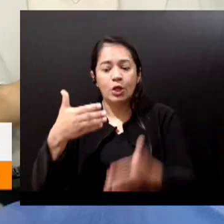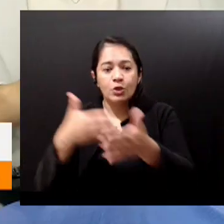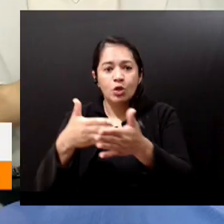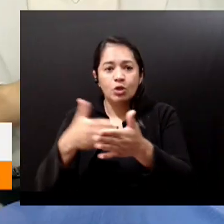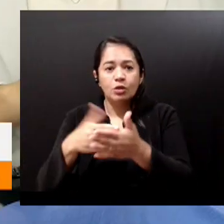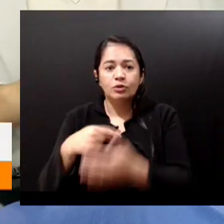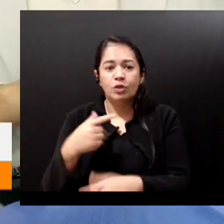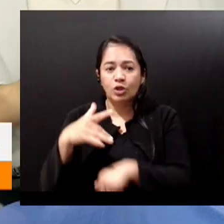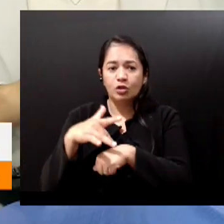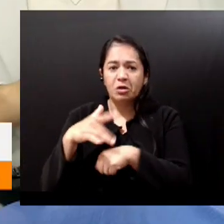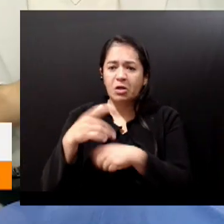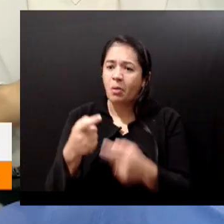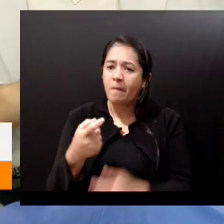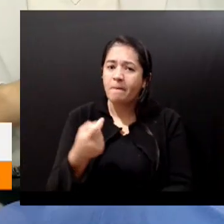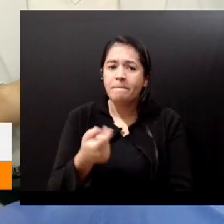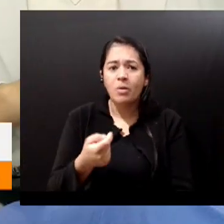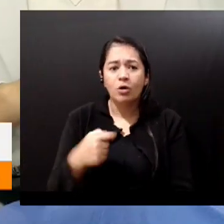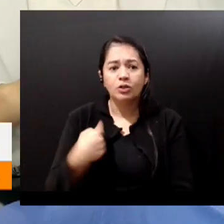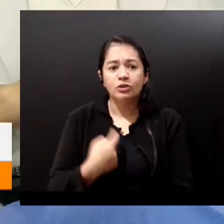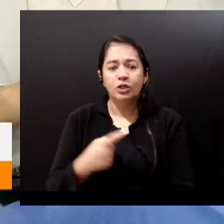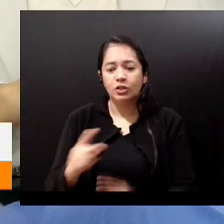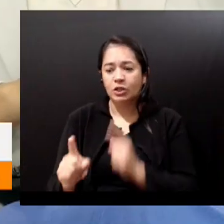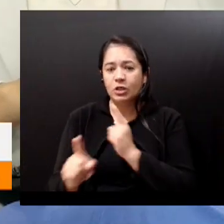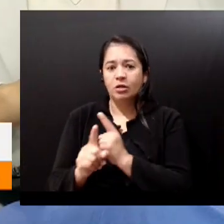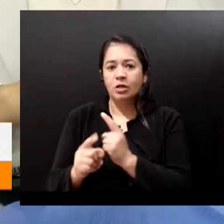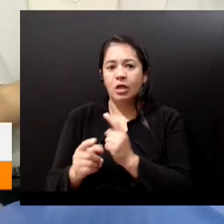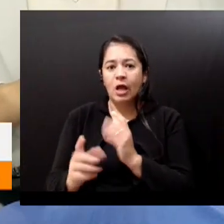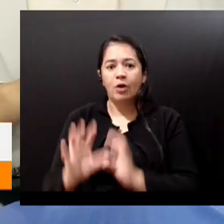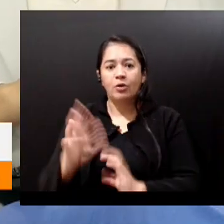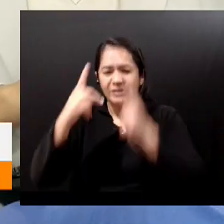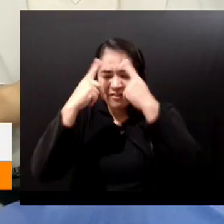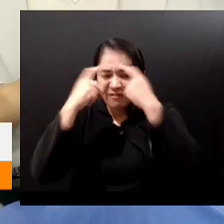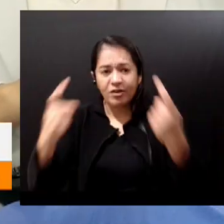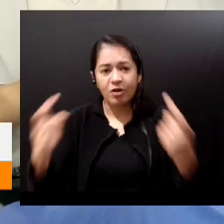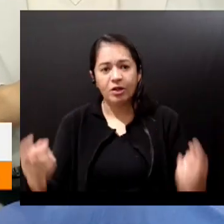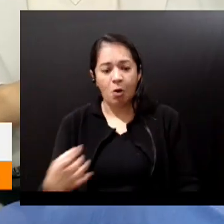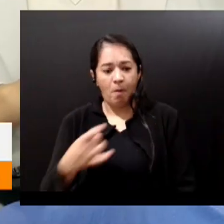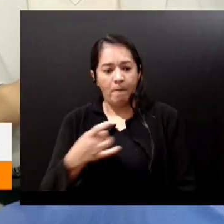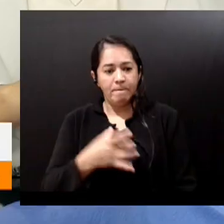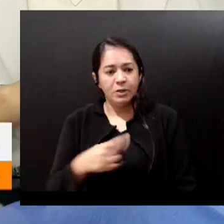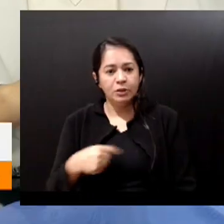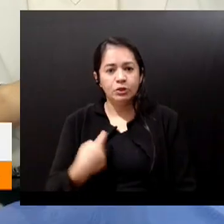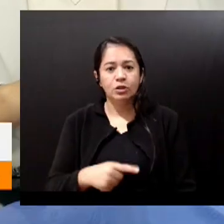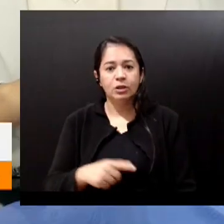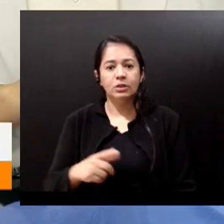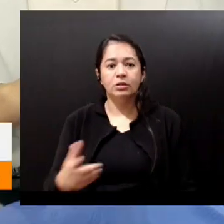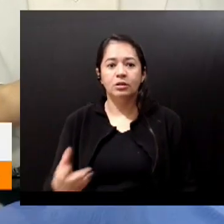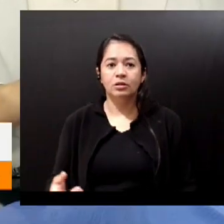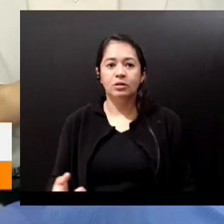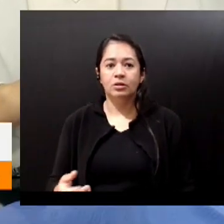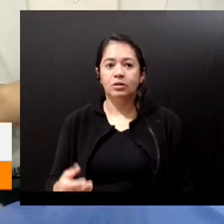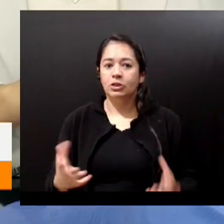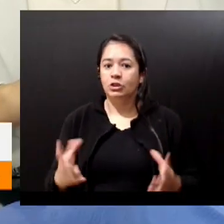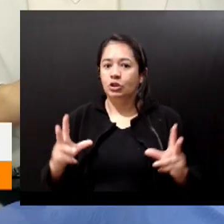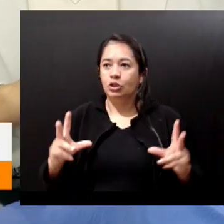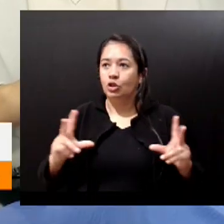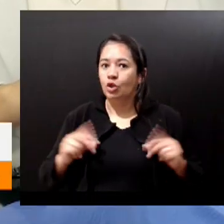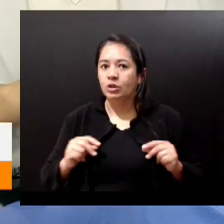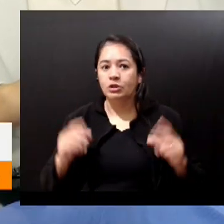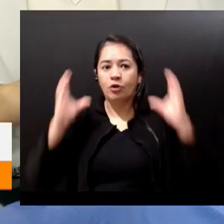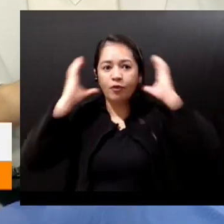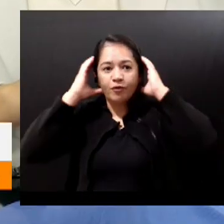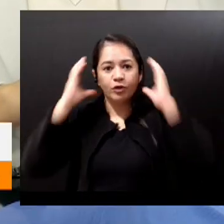pouco que quando a gente se encosta é violência. Nossa. Esse medo que a gente tem do outro, e o fone é uma forma, né? Aliás, assim,